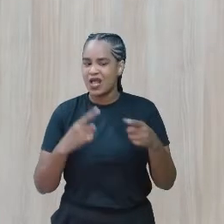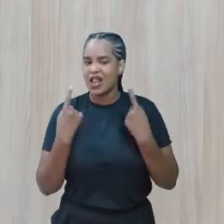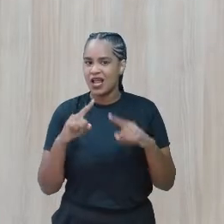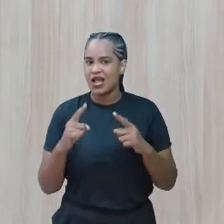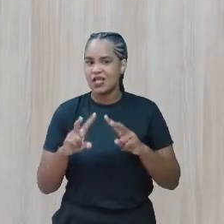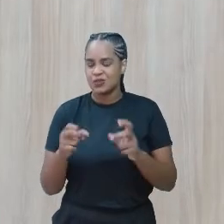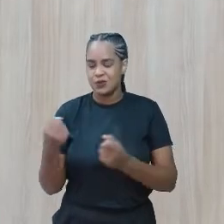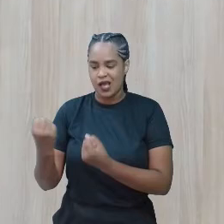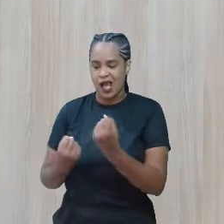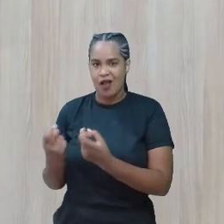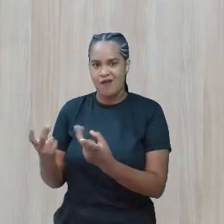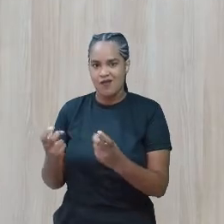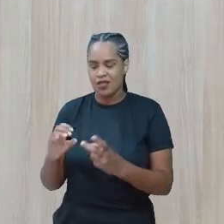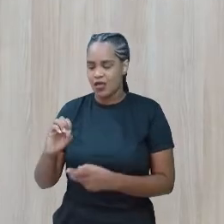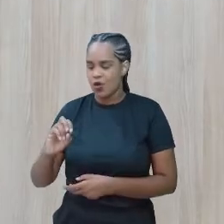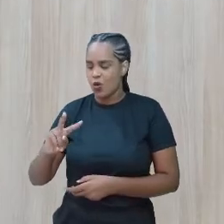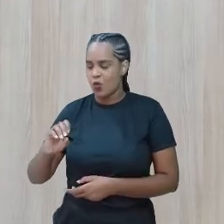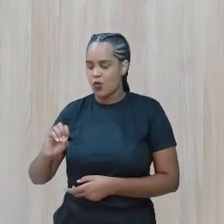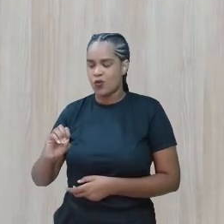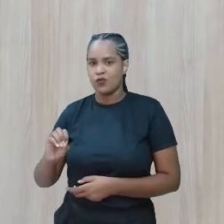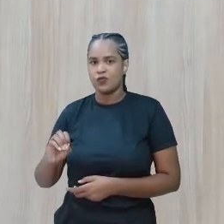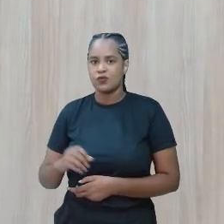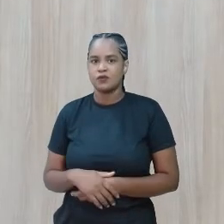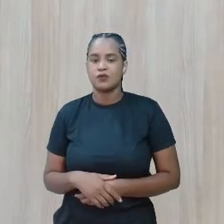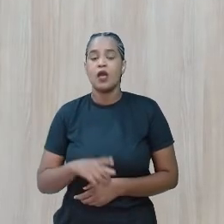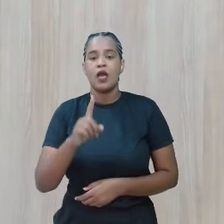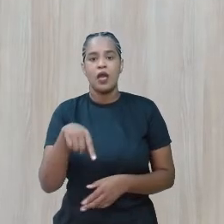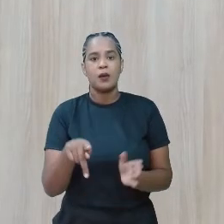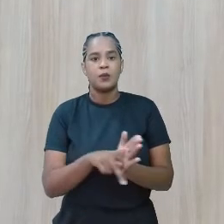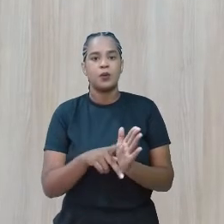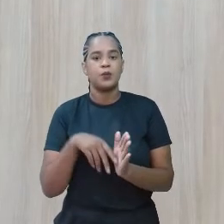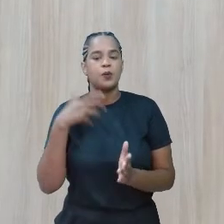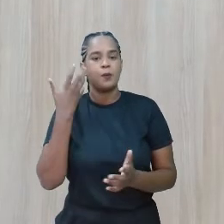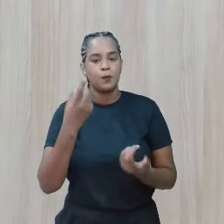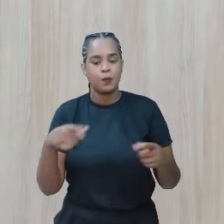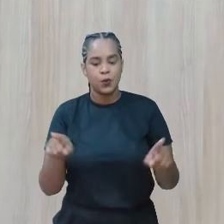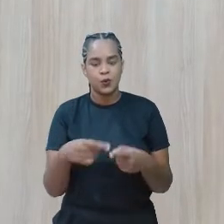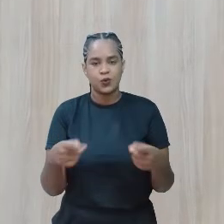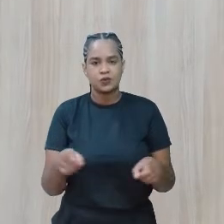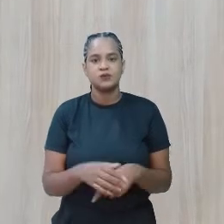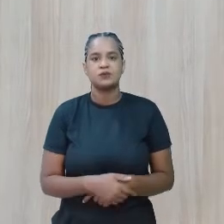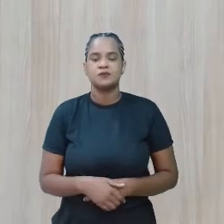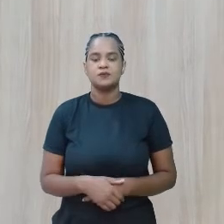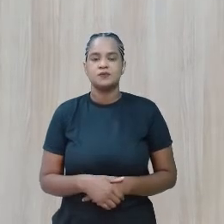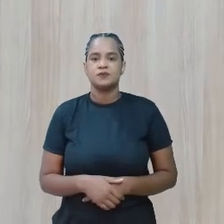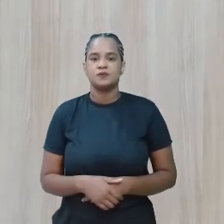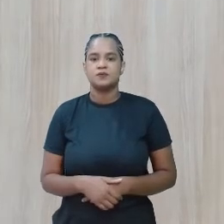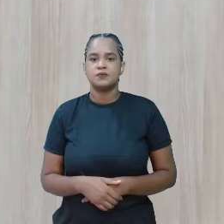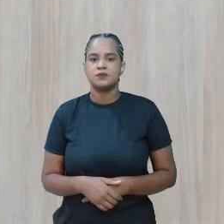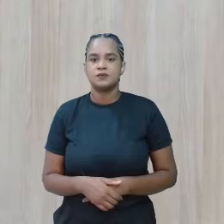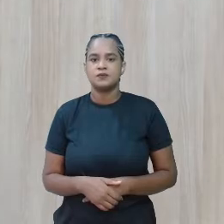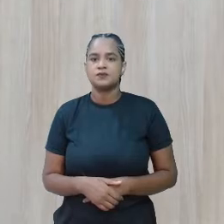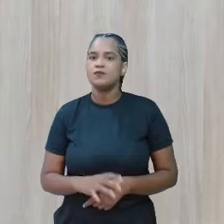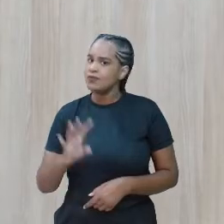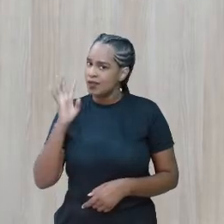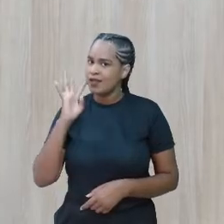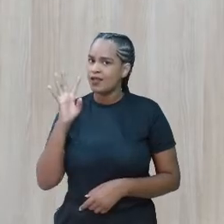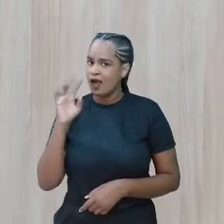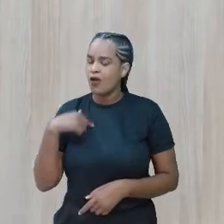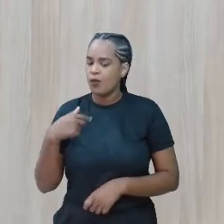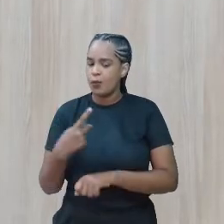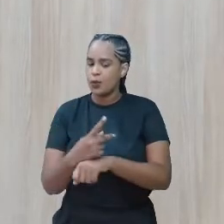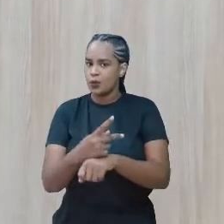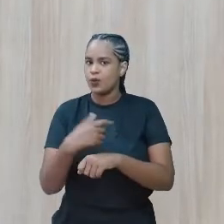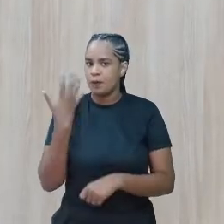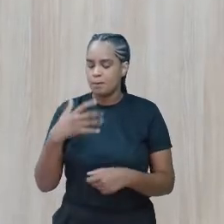ovo, mas se a mãe de vocês, né? Quebra-nozes é uma música agradável para Davi. Ah, legal. Vou até dar uma olhada que música é essa, ver se